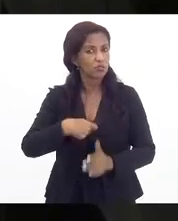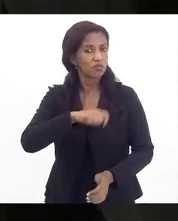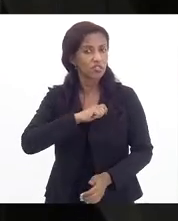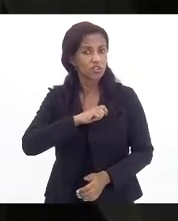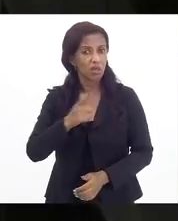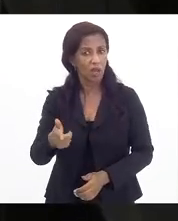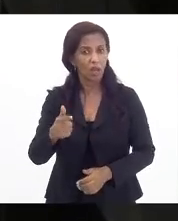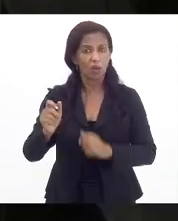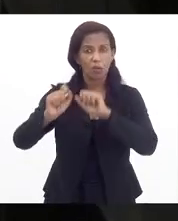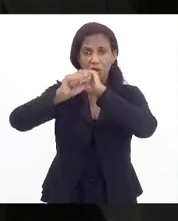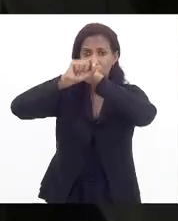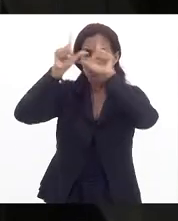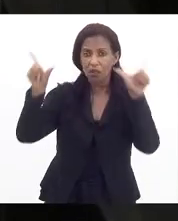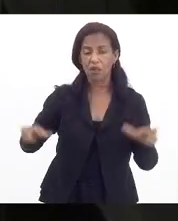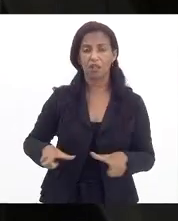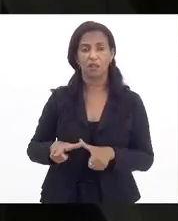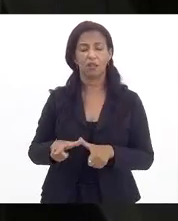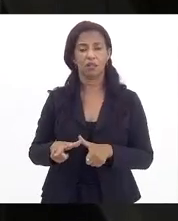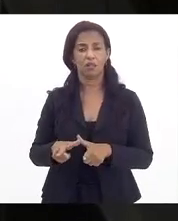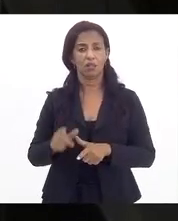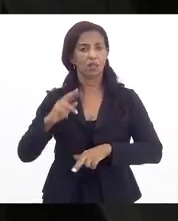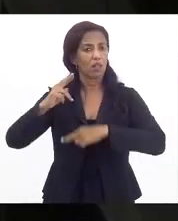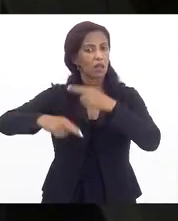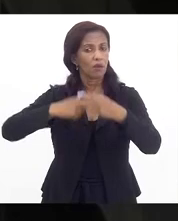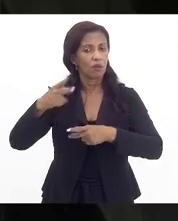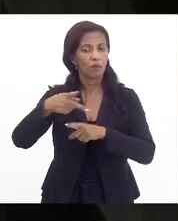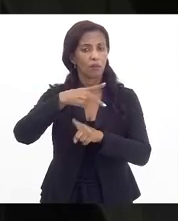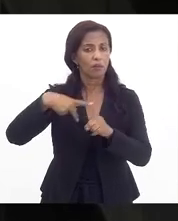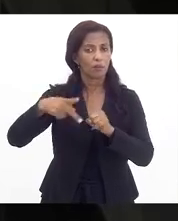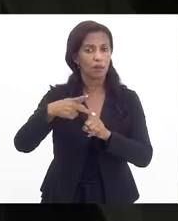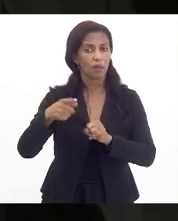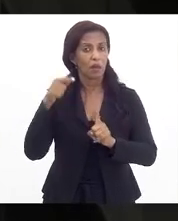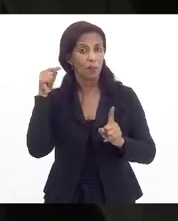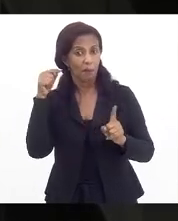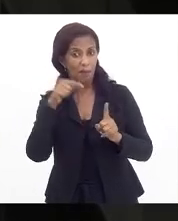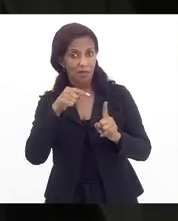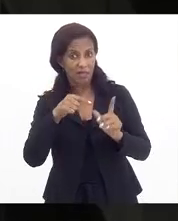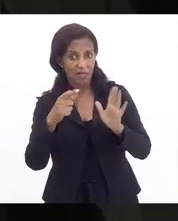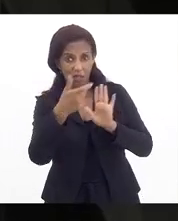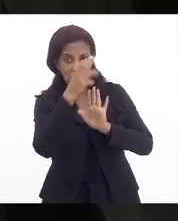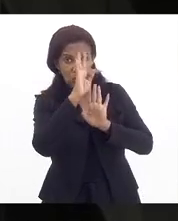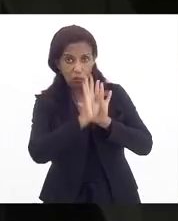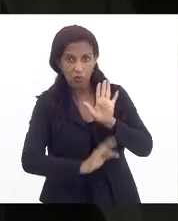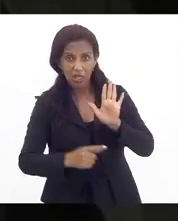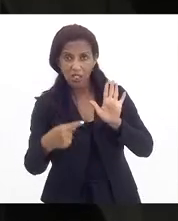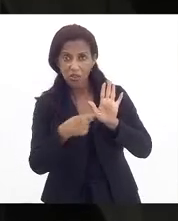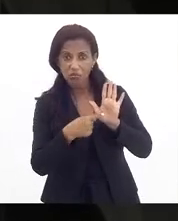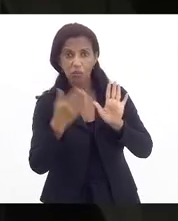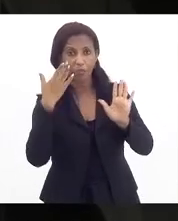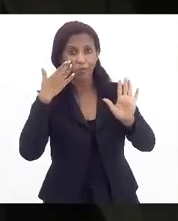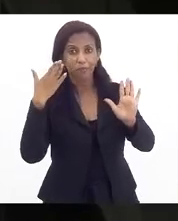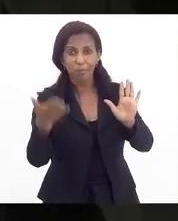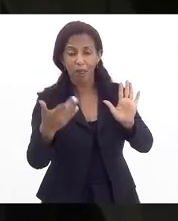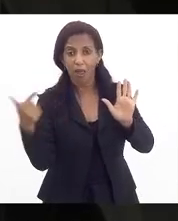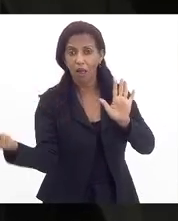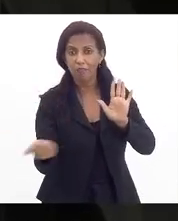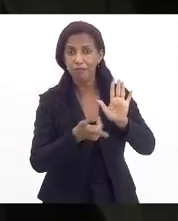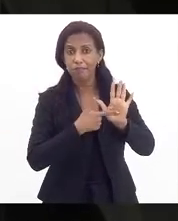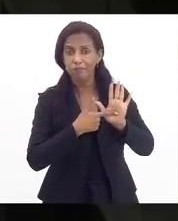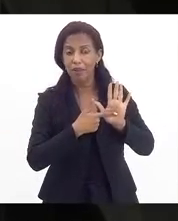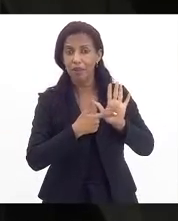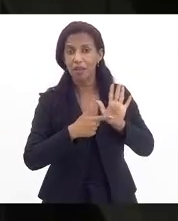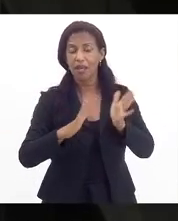Isso fica muito mais claro a reforma da Previdência mas nesse item fica claro também está dito está dito